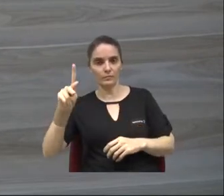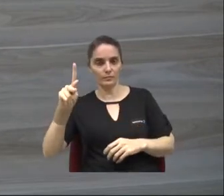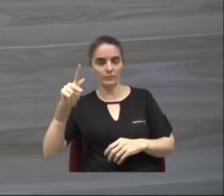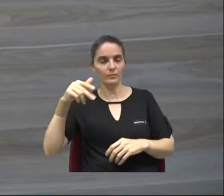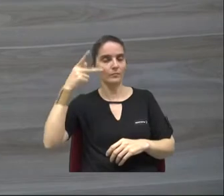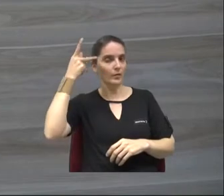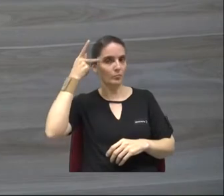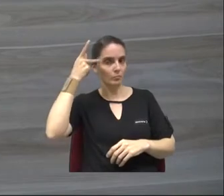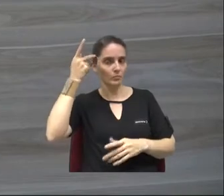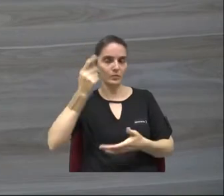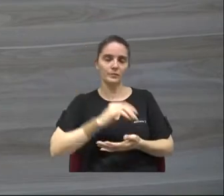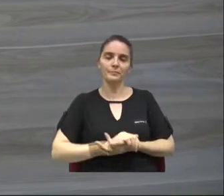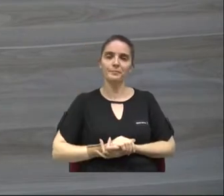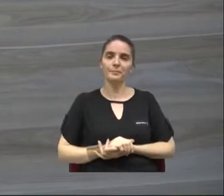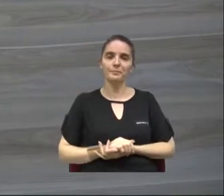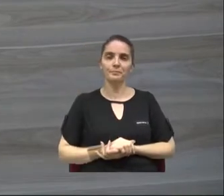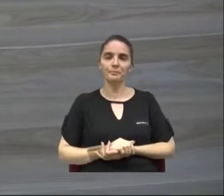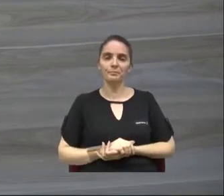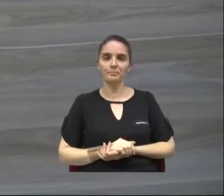Paulo.